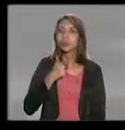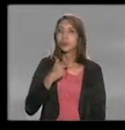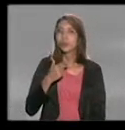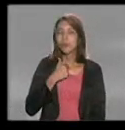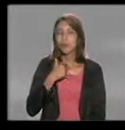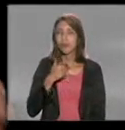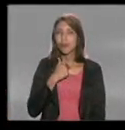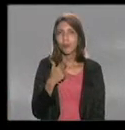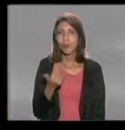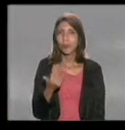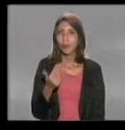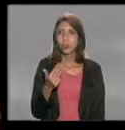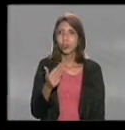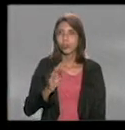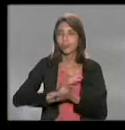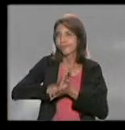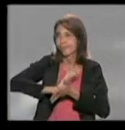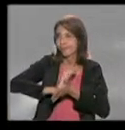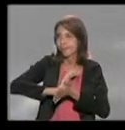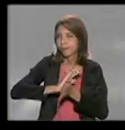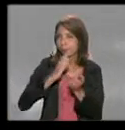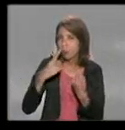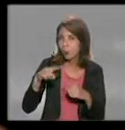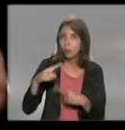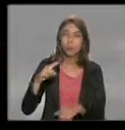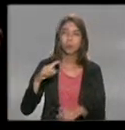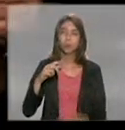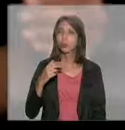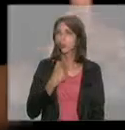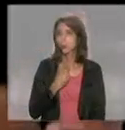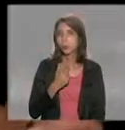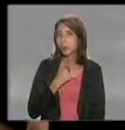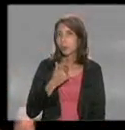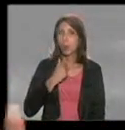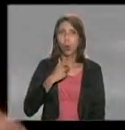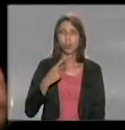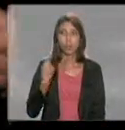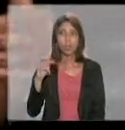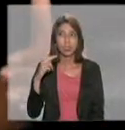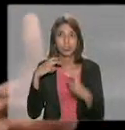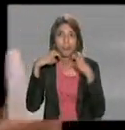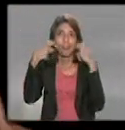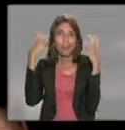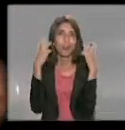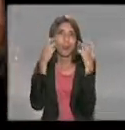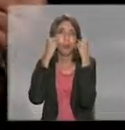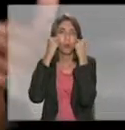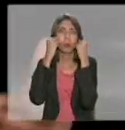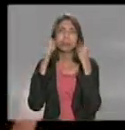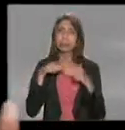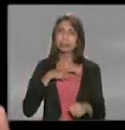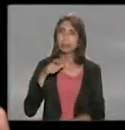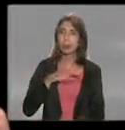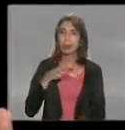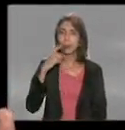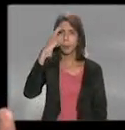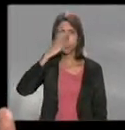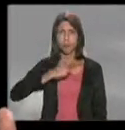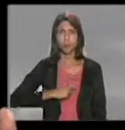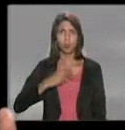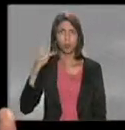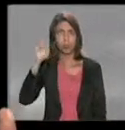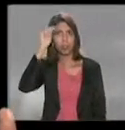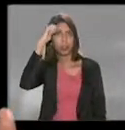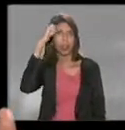participar, em que você vai lá e convida os candidatos e faz avaliações de triagem, né? Você não pode